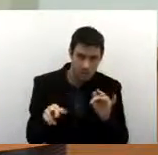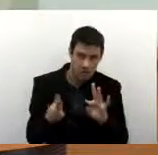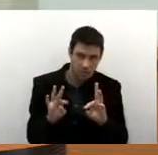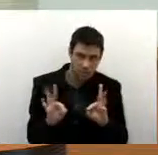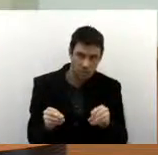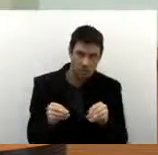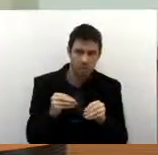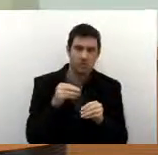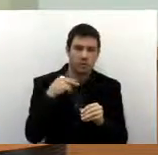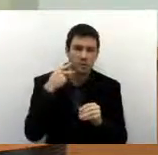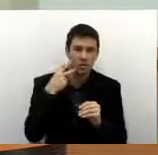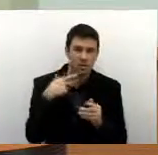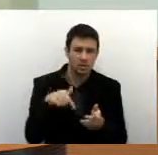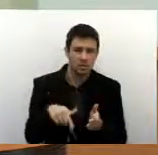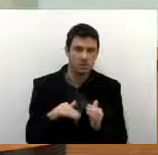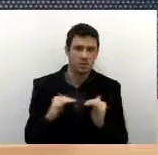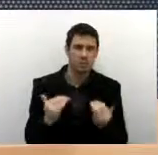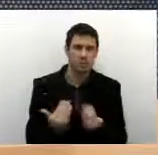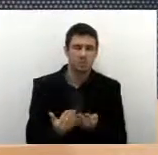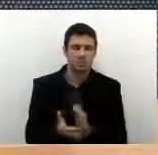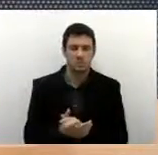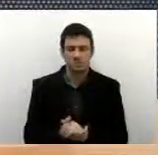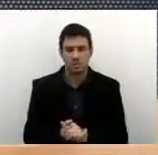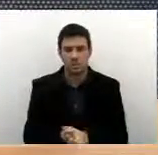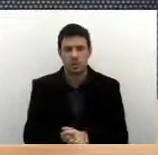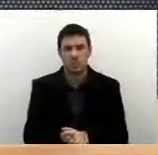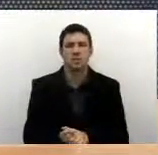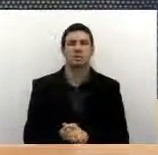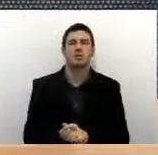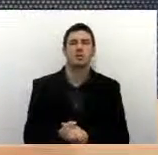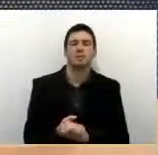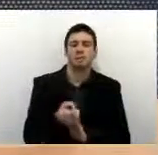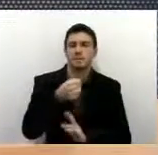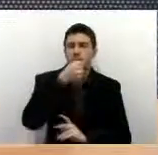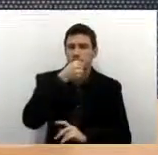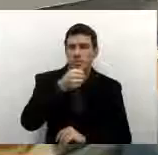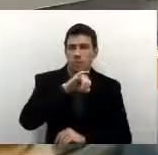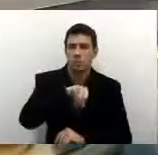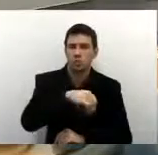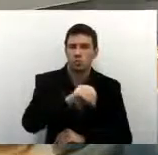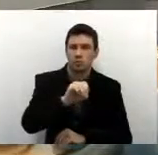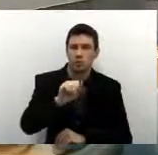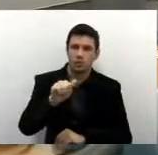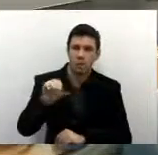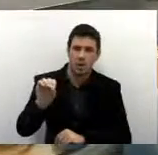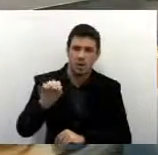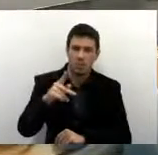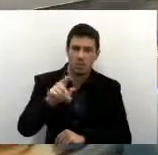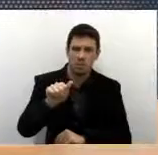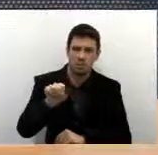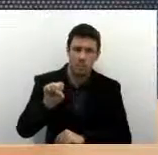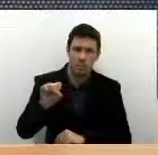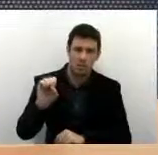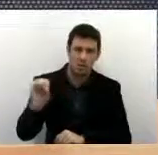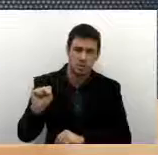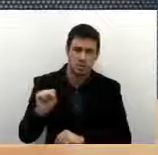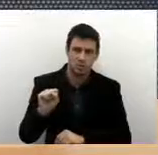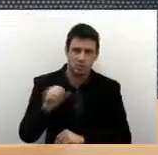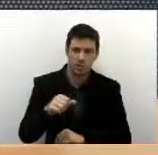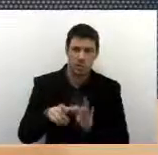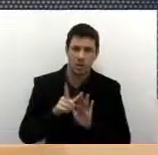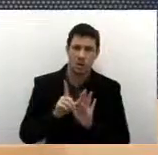casa. Com a palavra, nobre vereador Gilvan Passos. Antes,